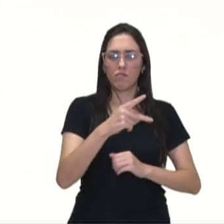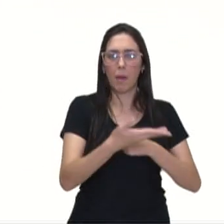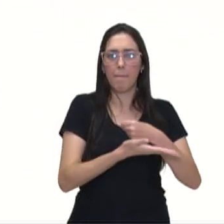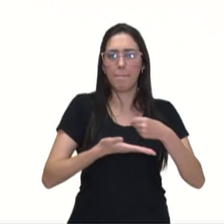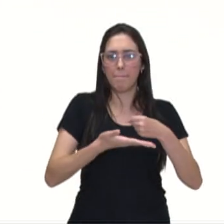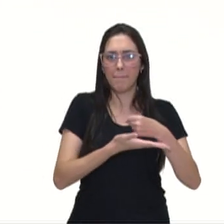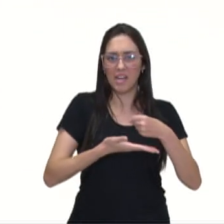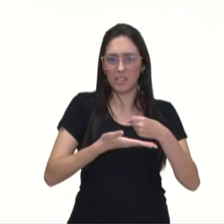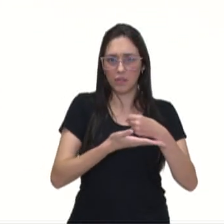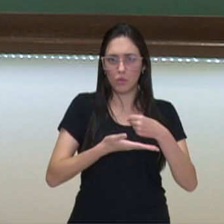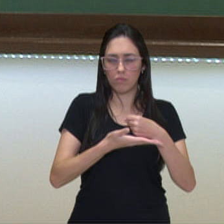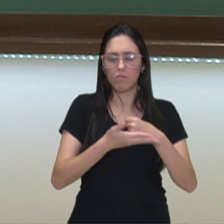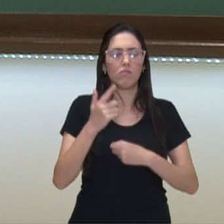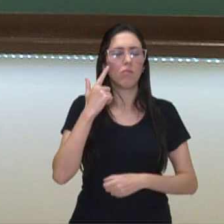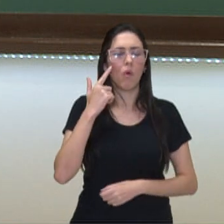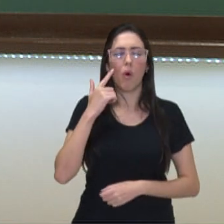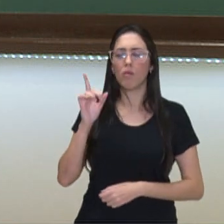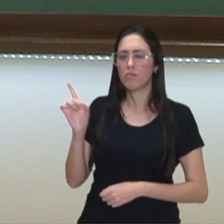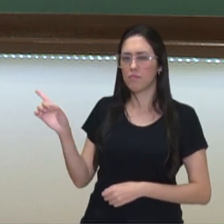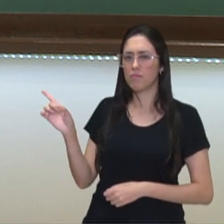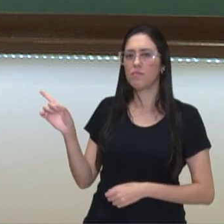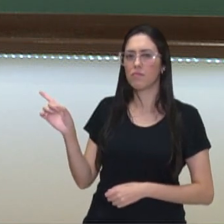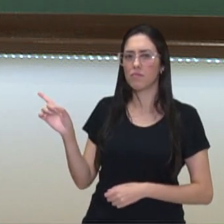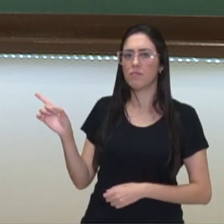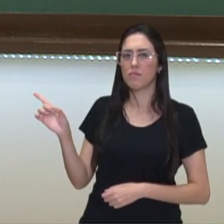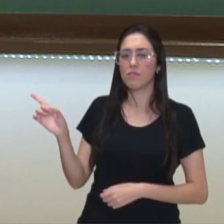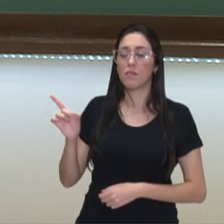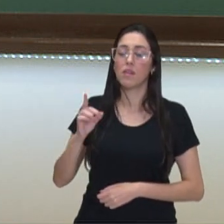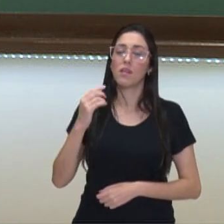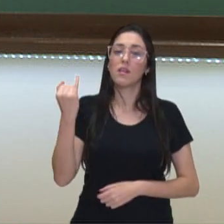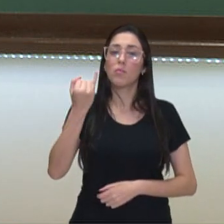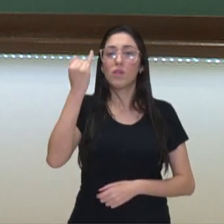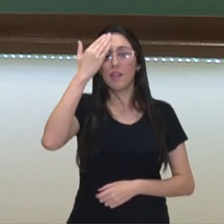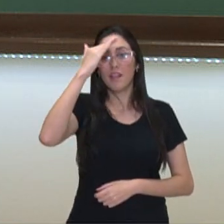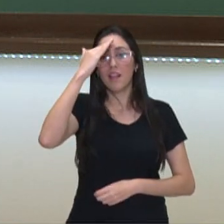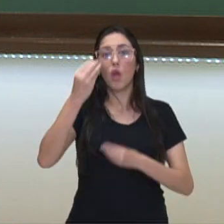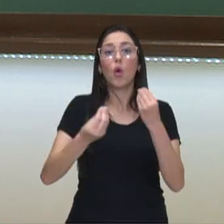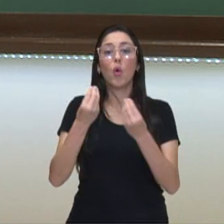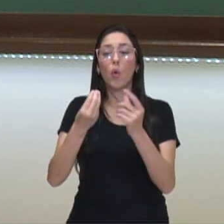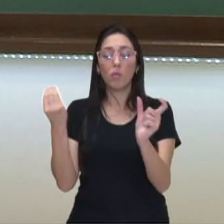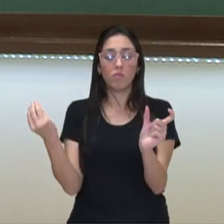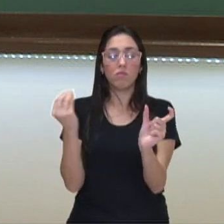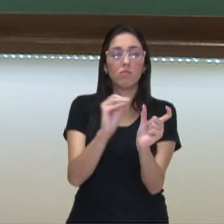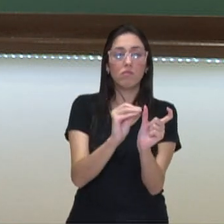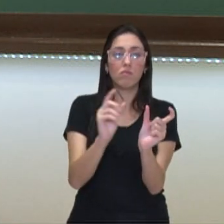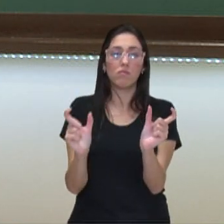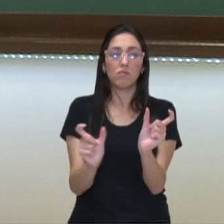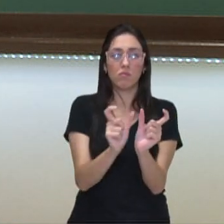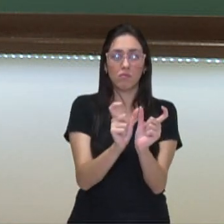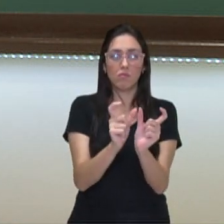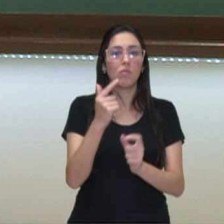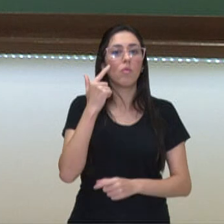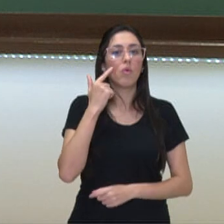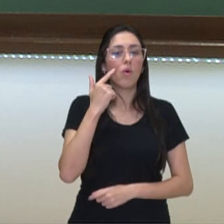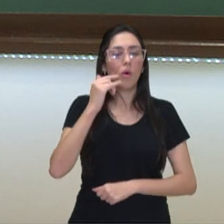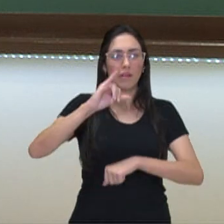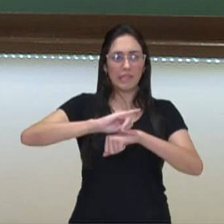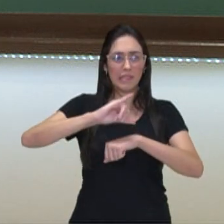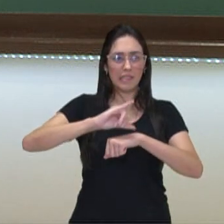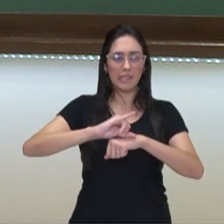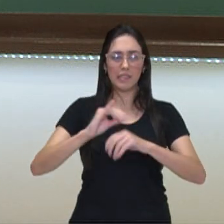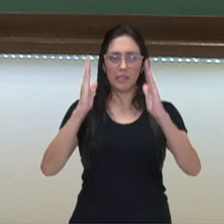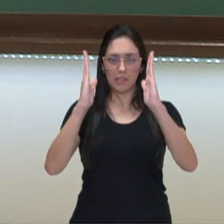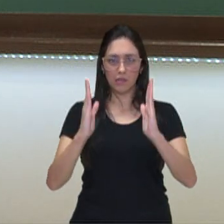palavra. Então veja só como é muito uma questão de onde eu vou colocar. Eu tenho aqui no centro a root word, que seria o